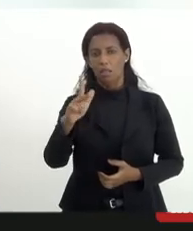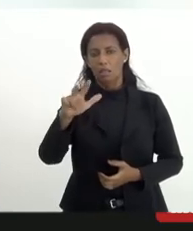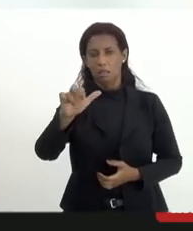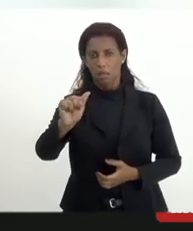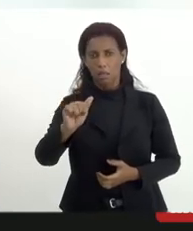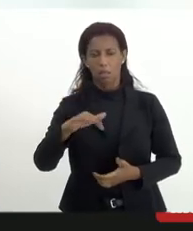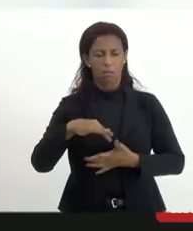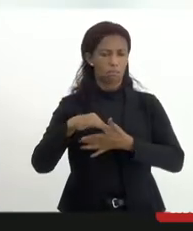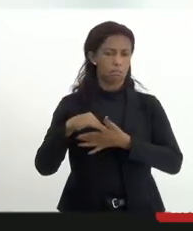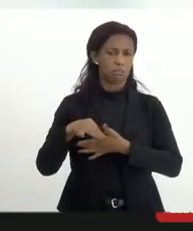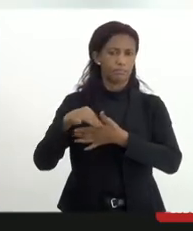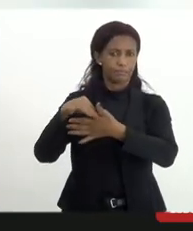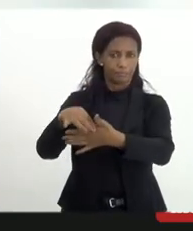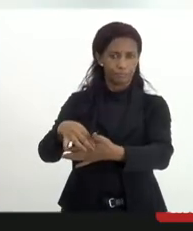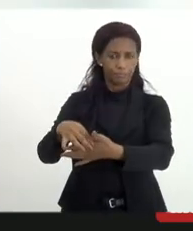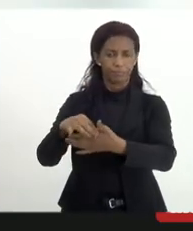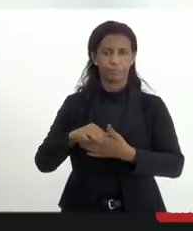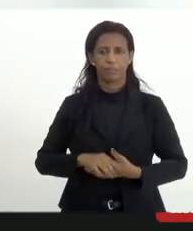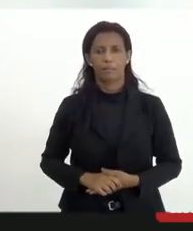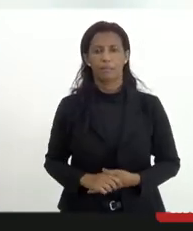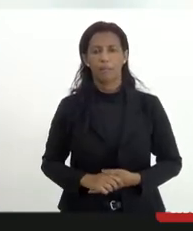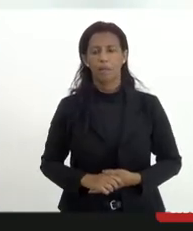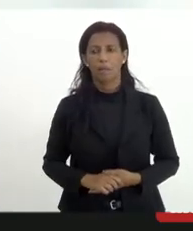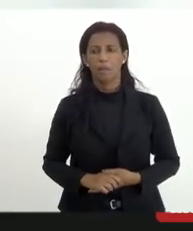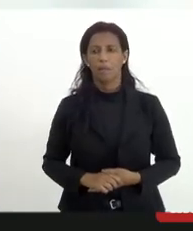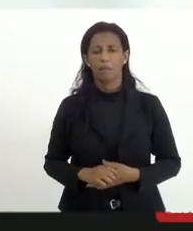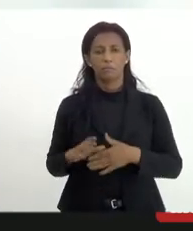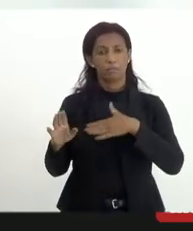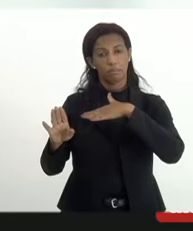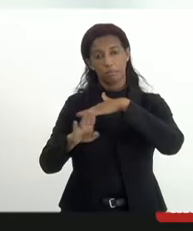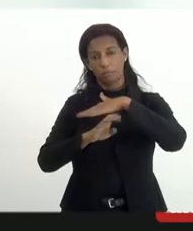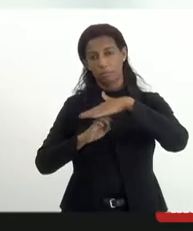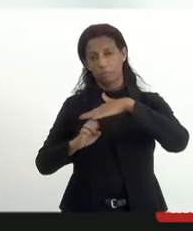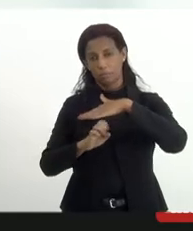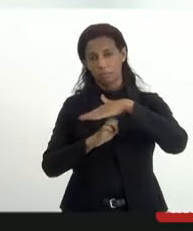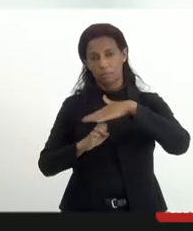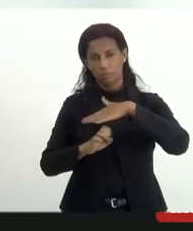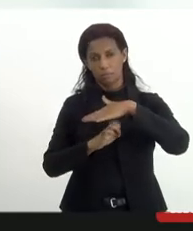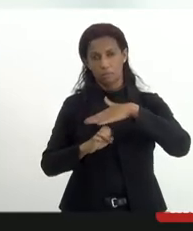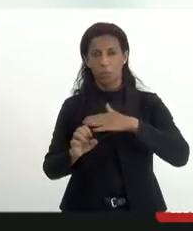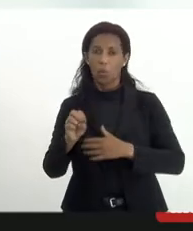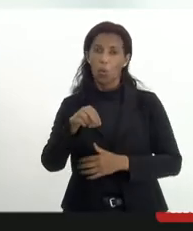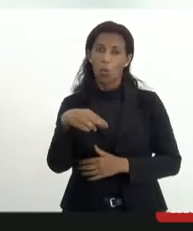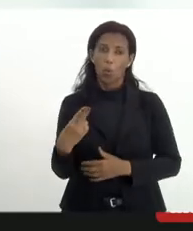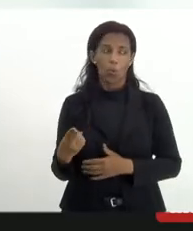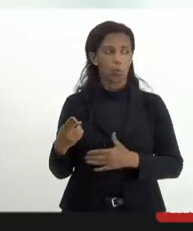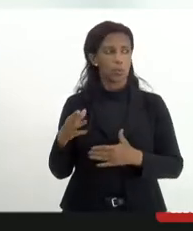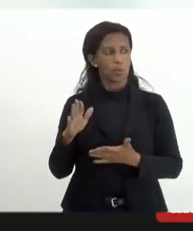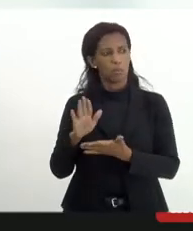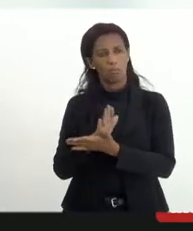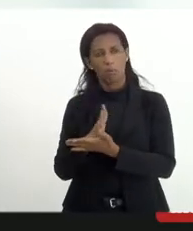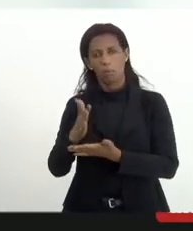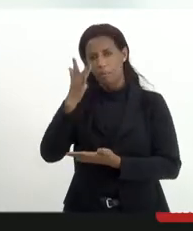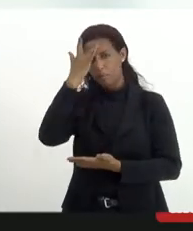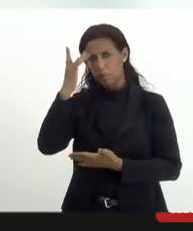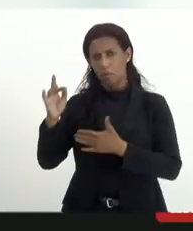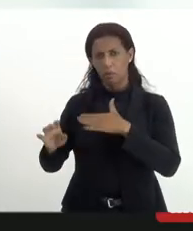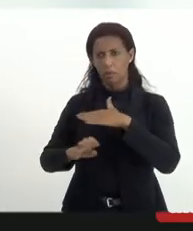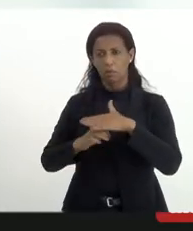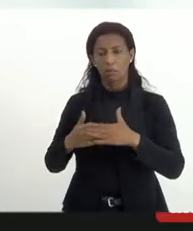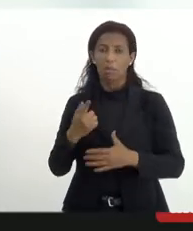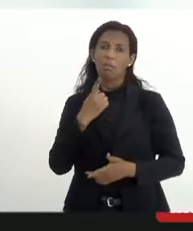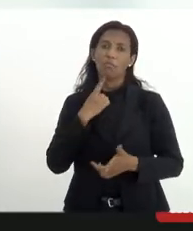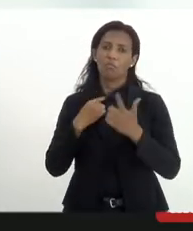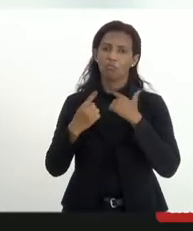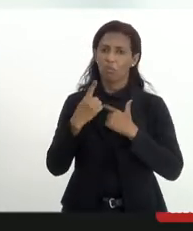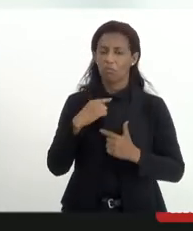representando as concessionárias, ou se alguém das concessionárias assim o